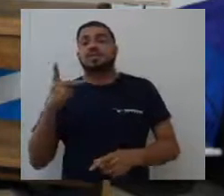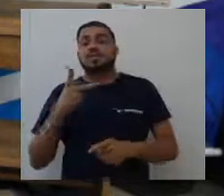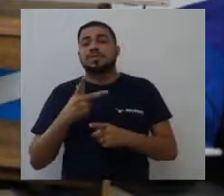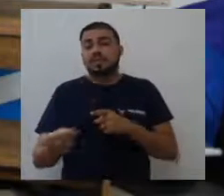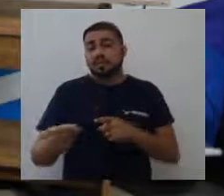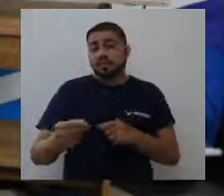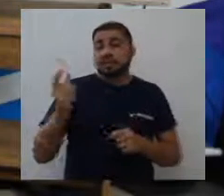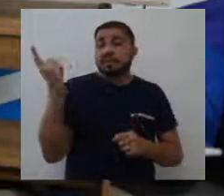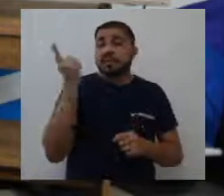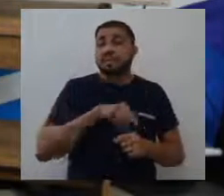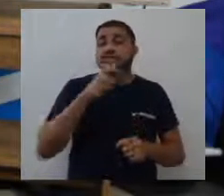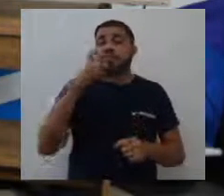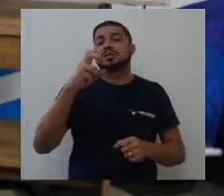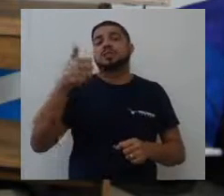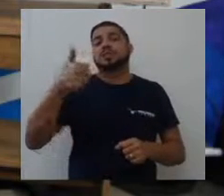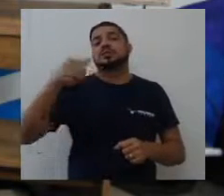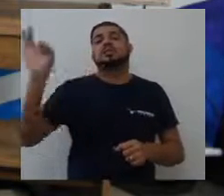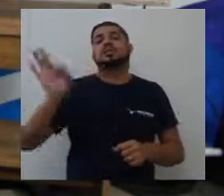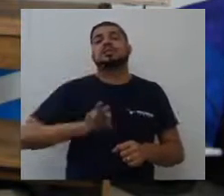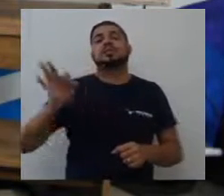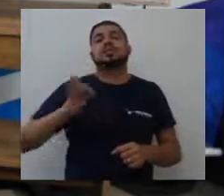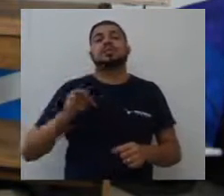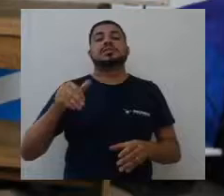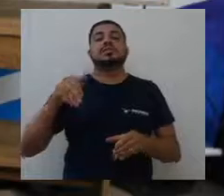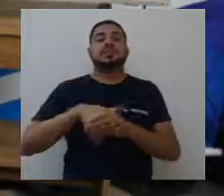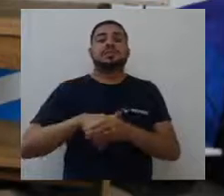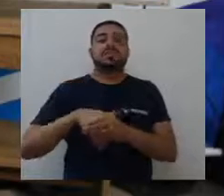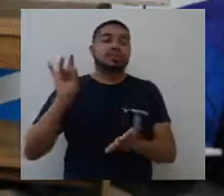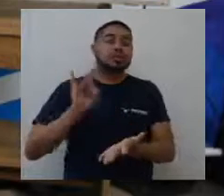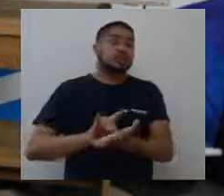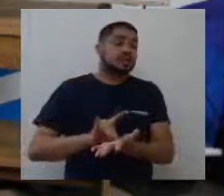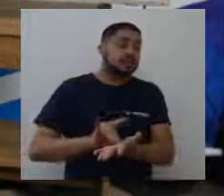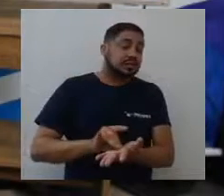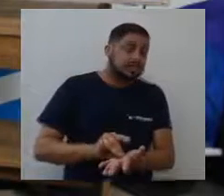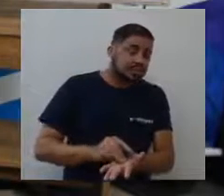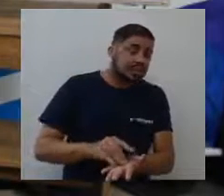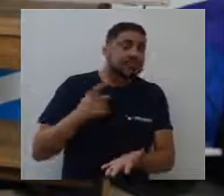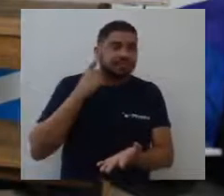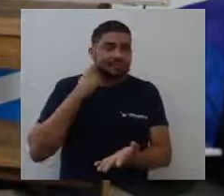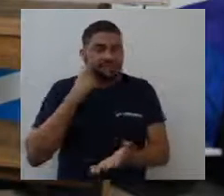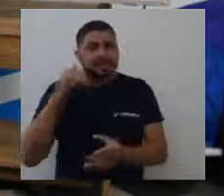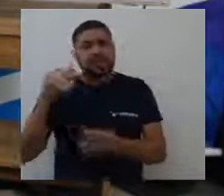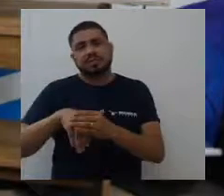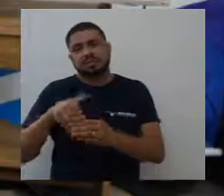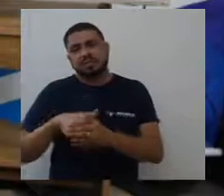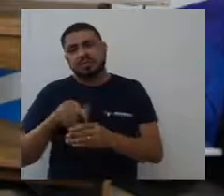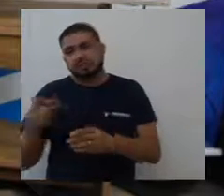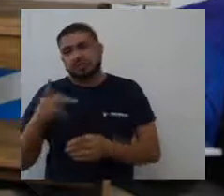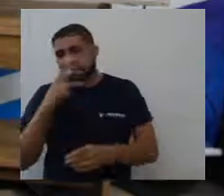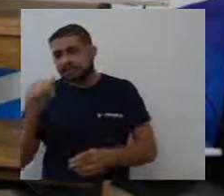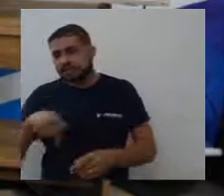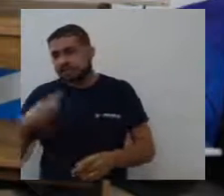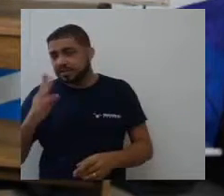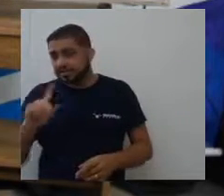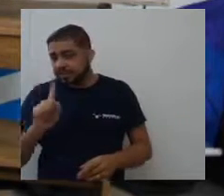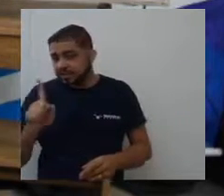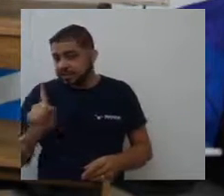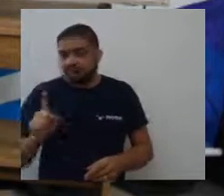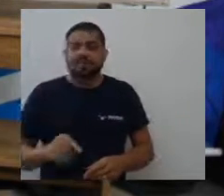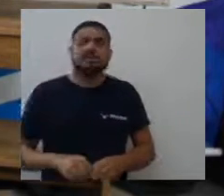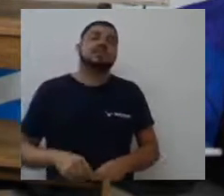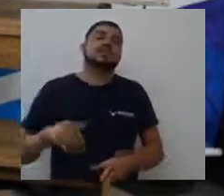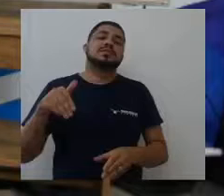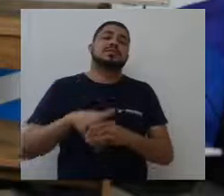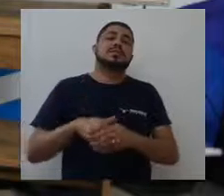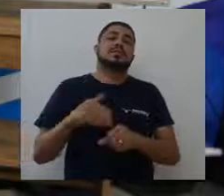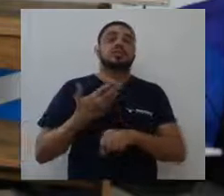obteve 51% dos votos válidos. Então, vê, numa eleição desse país, é parecida com a do Brasil, mas não é Brasil, voto